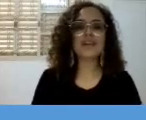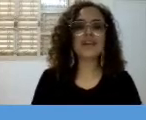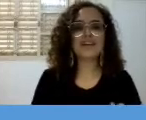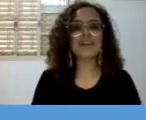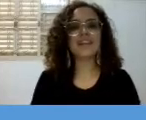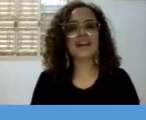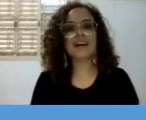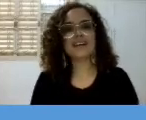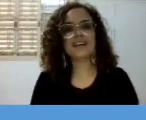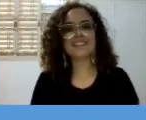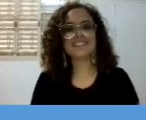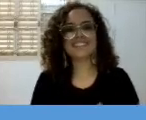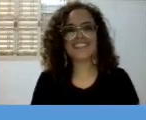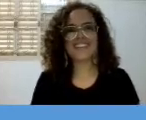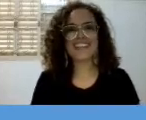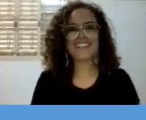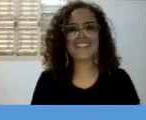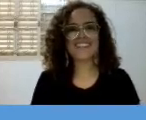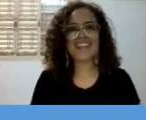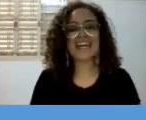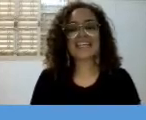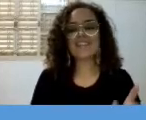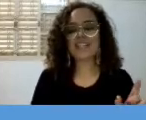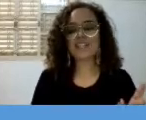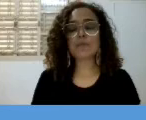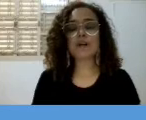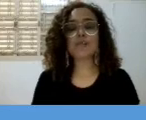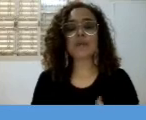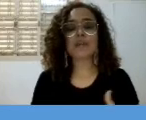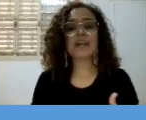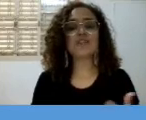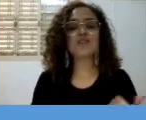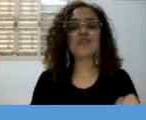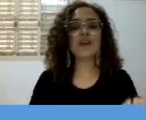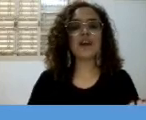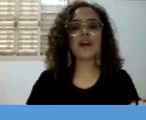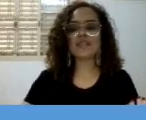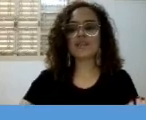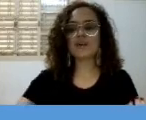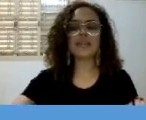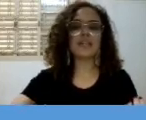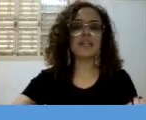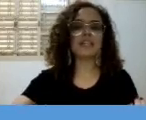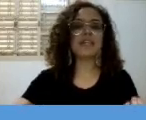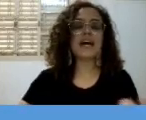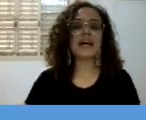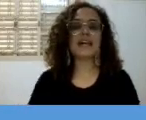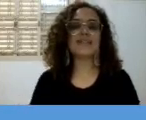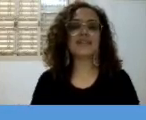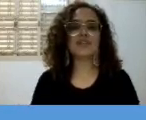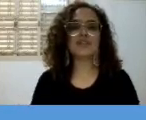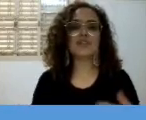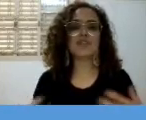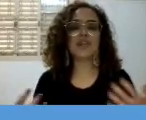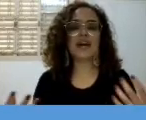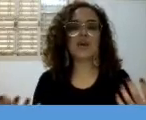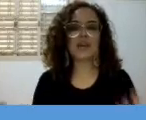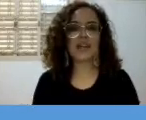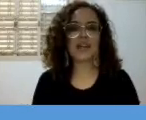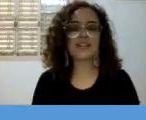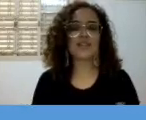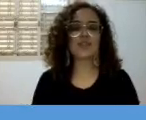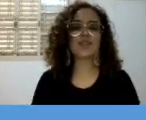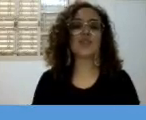ô sereia. Tá vendo? Então a gente pode pegar diversas quadrinhas, aquelas que a gente